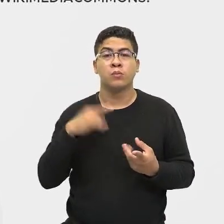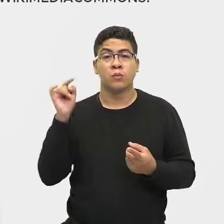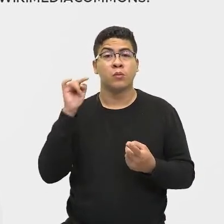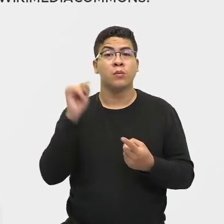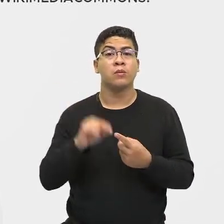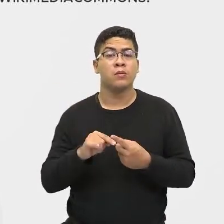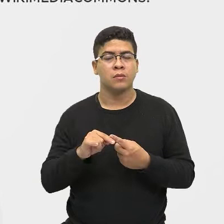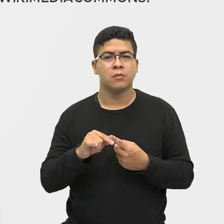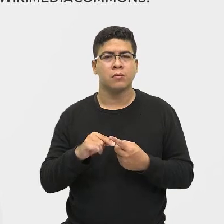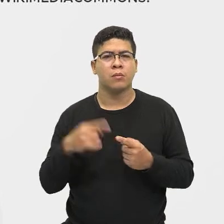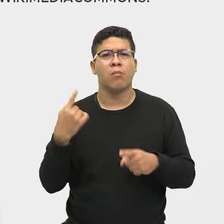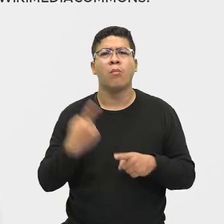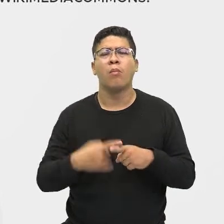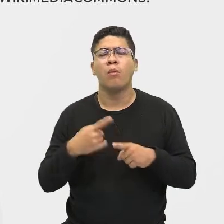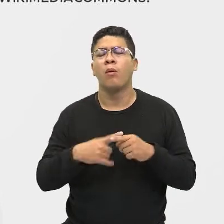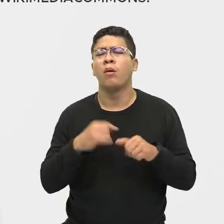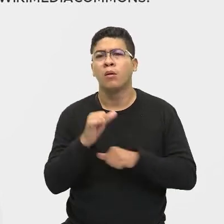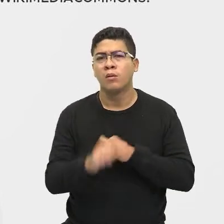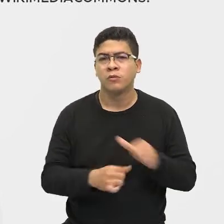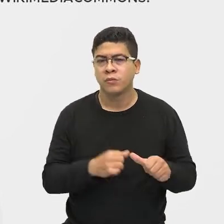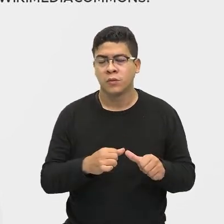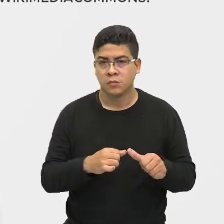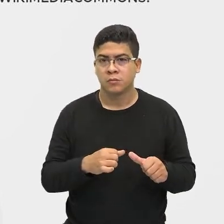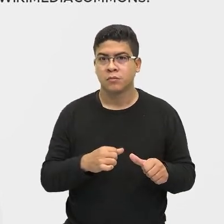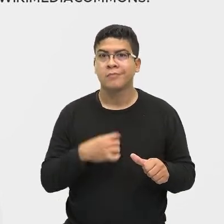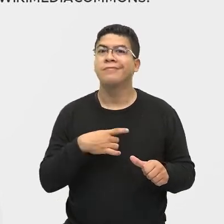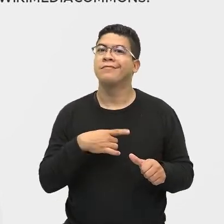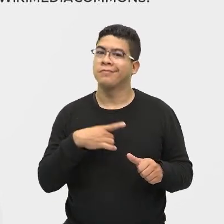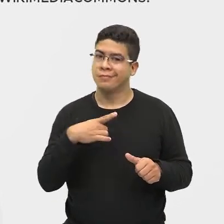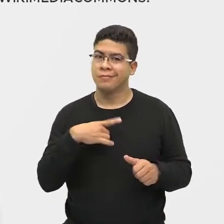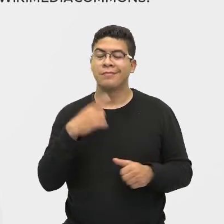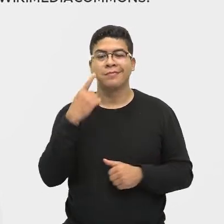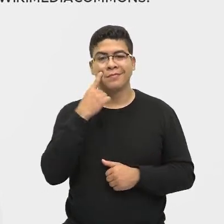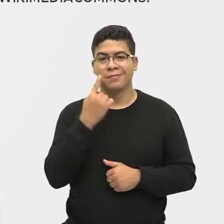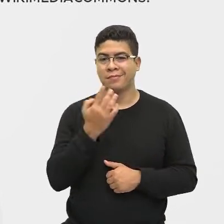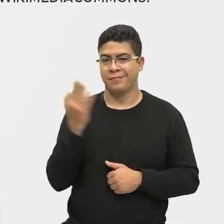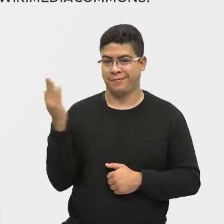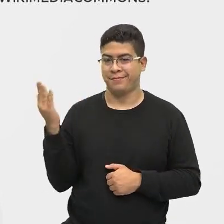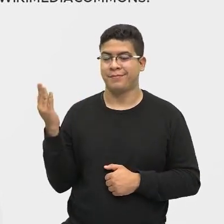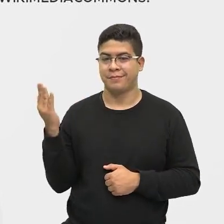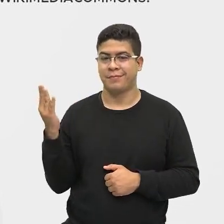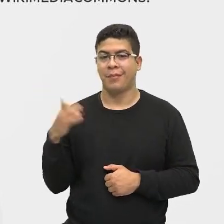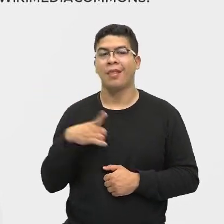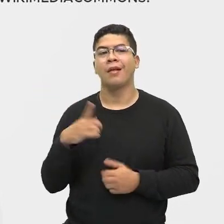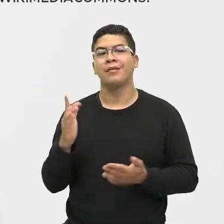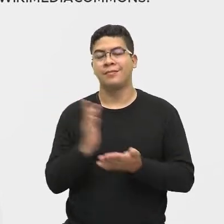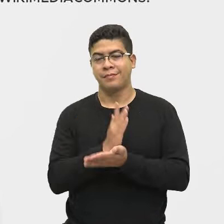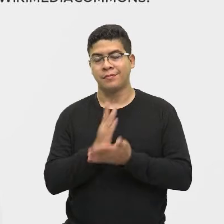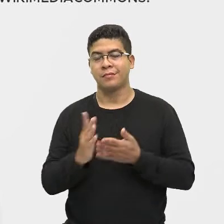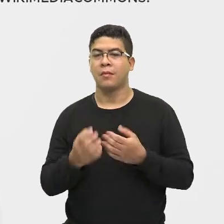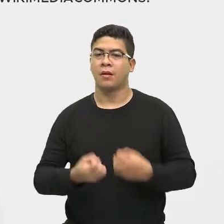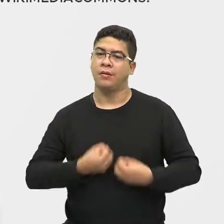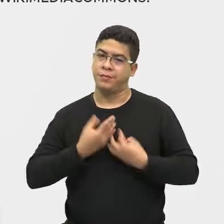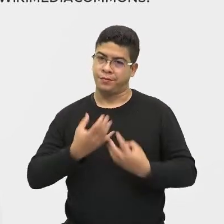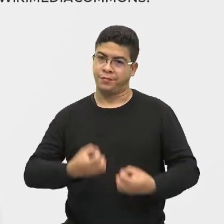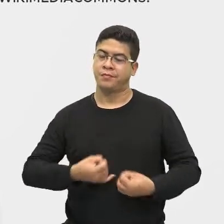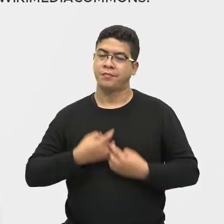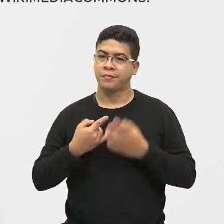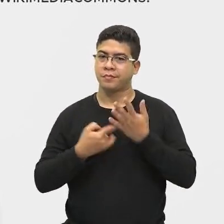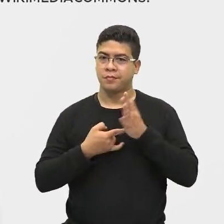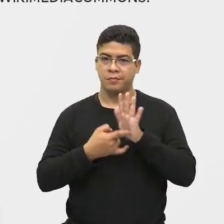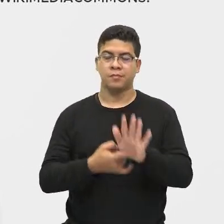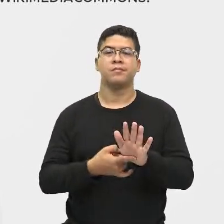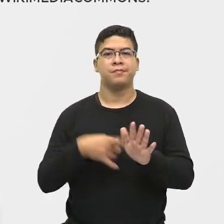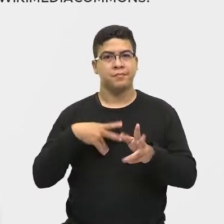objetivo que vocês, né, vão ver. Né? A gente tem alguns poemas aqui que nós iremos mostrar e vocês